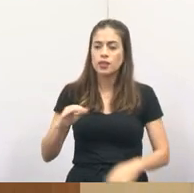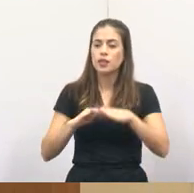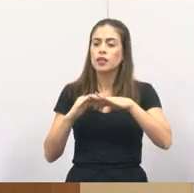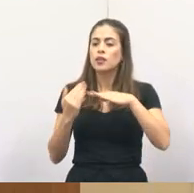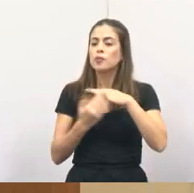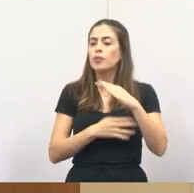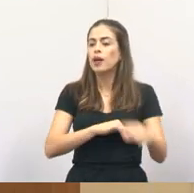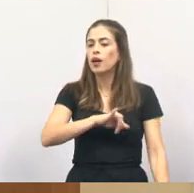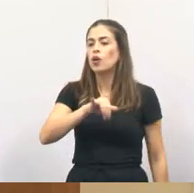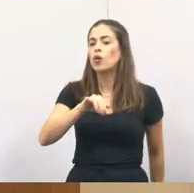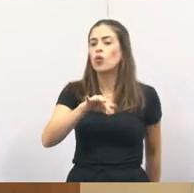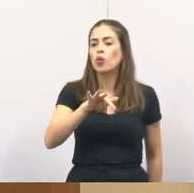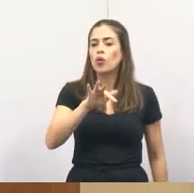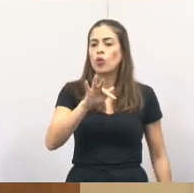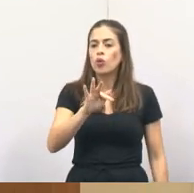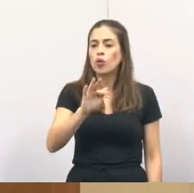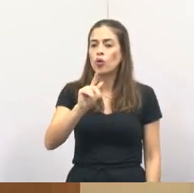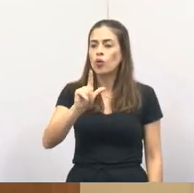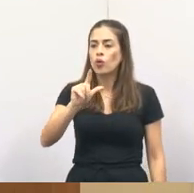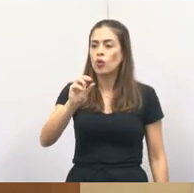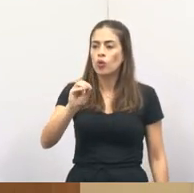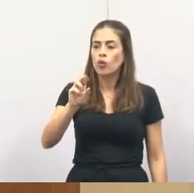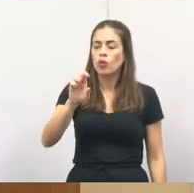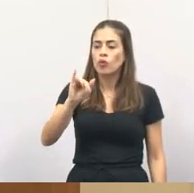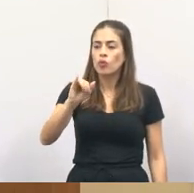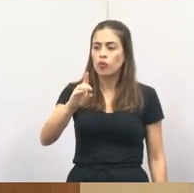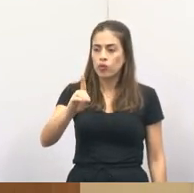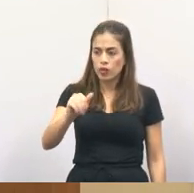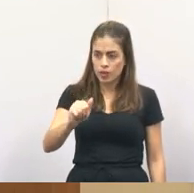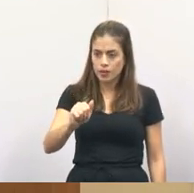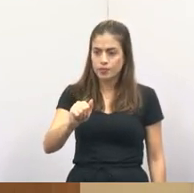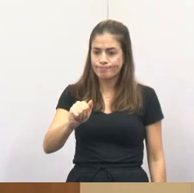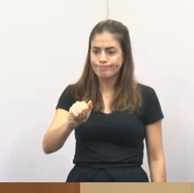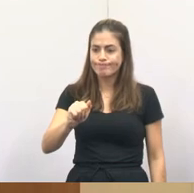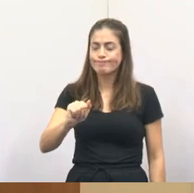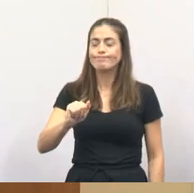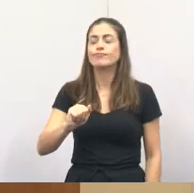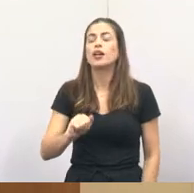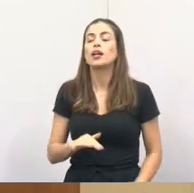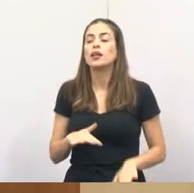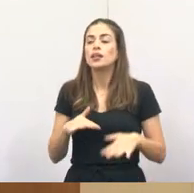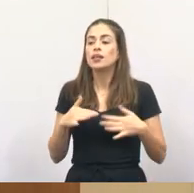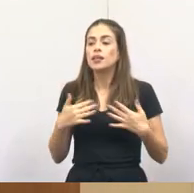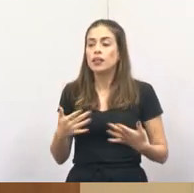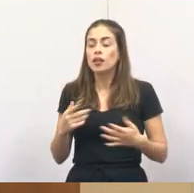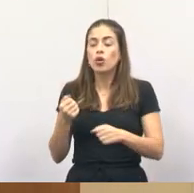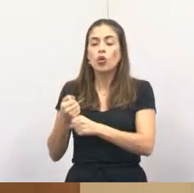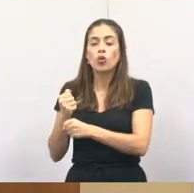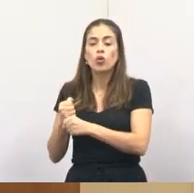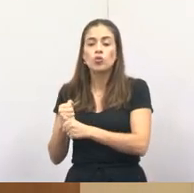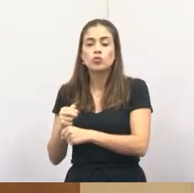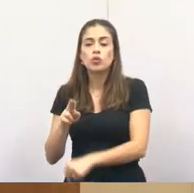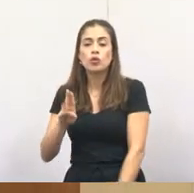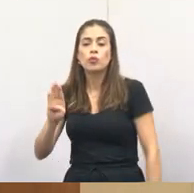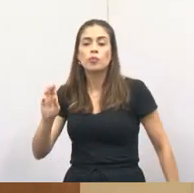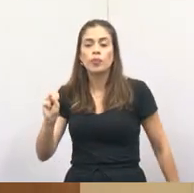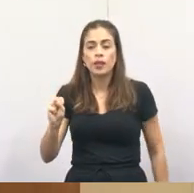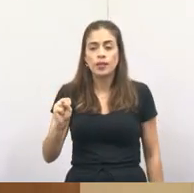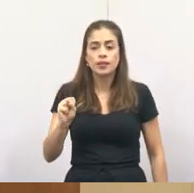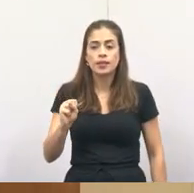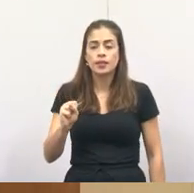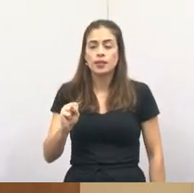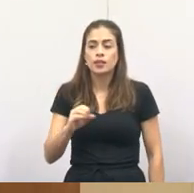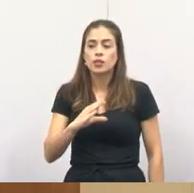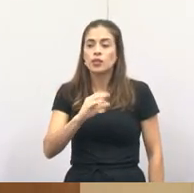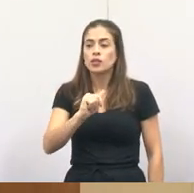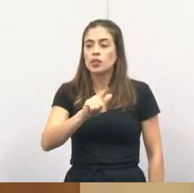entregue lá na gestão anterior e até agora não foi entregue dava pra gente construir o BS por exemplo no Jardim Califórnia